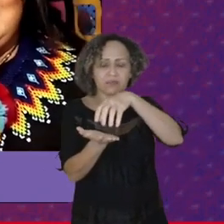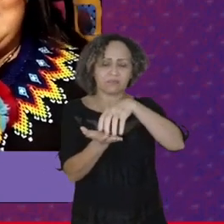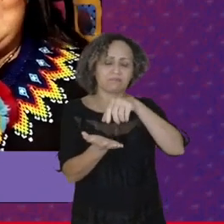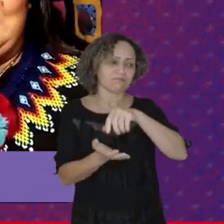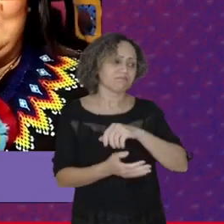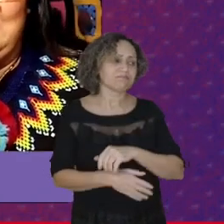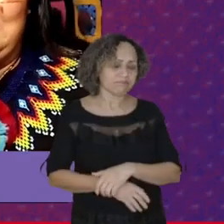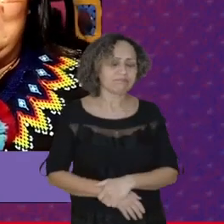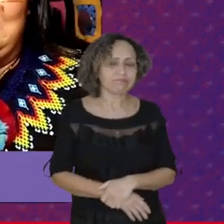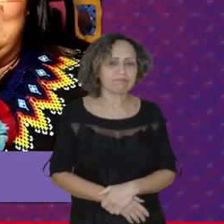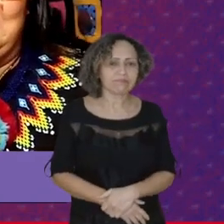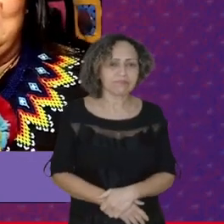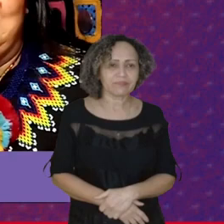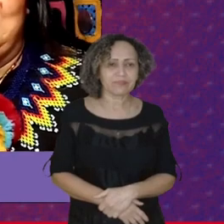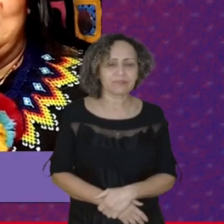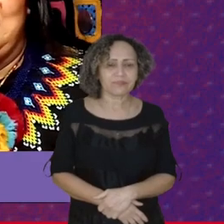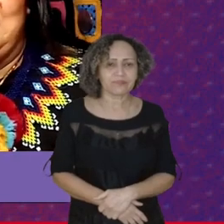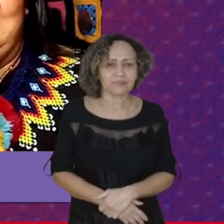quero vocês.